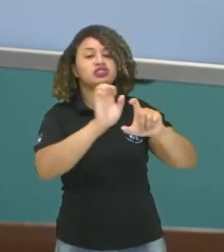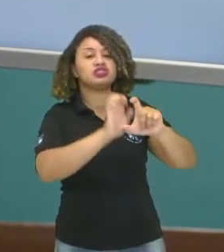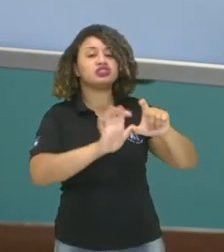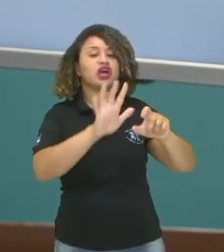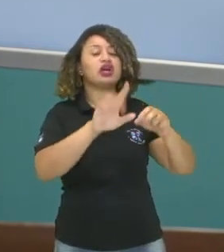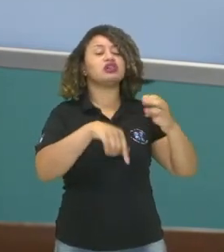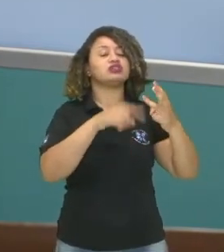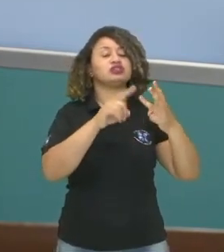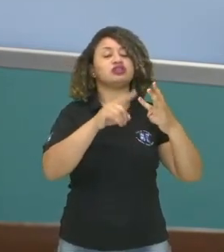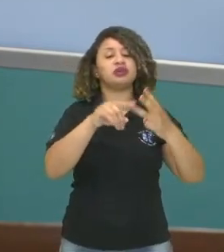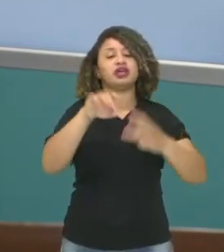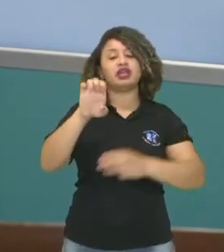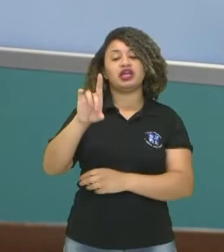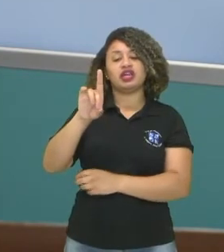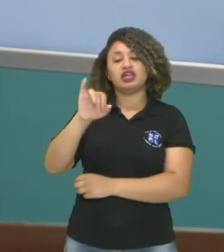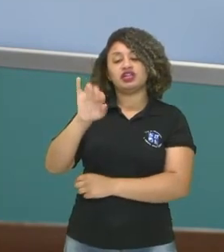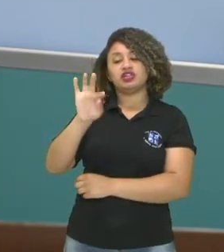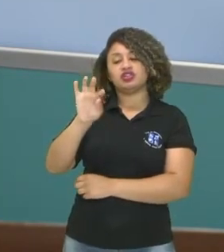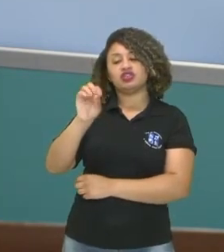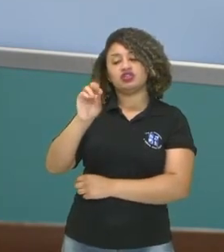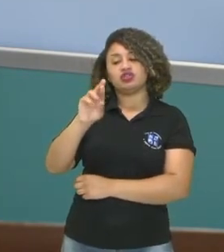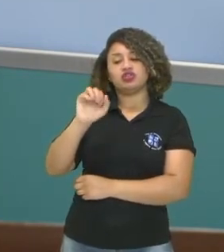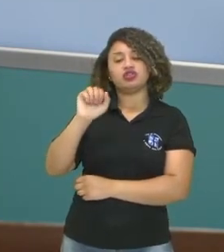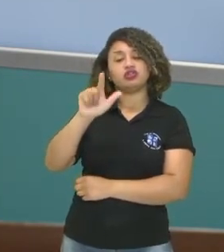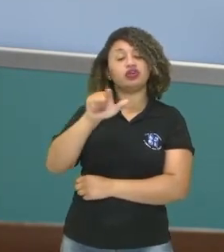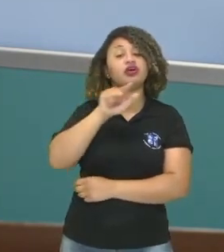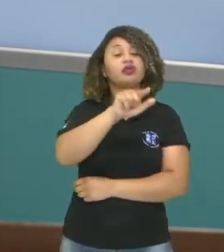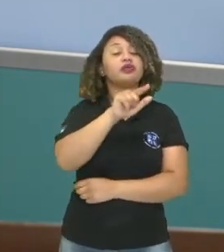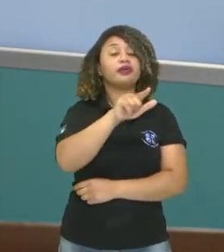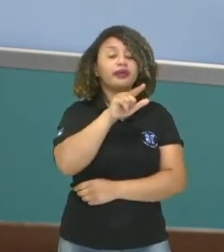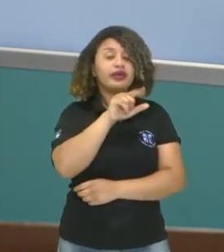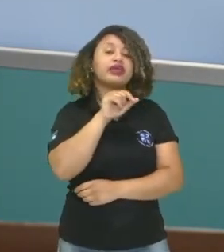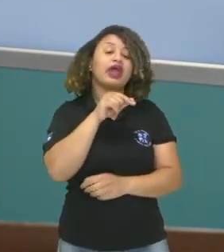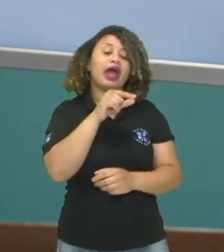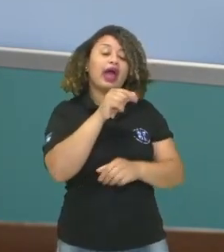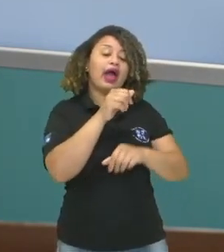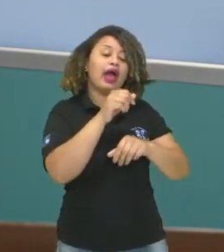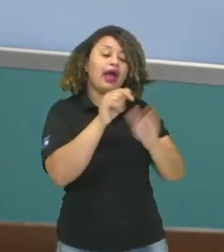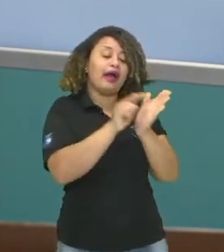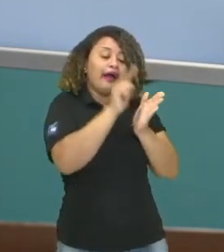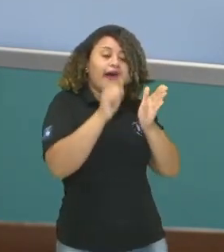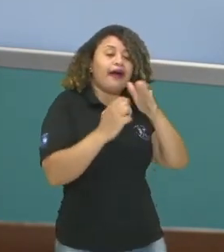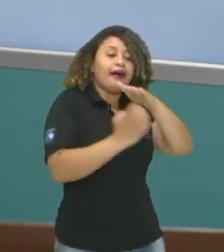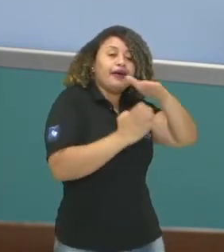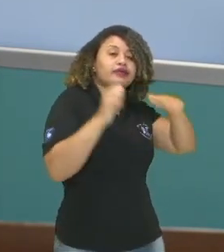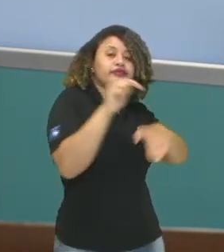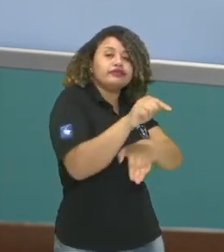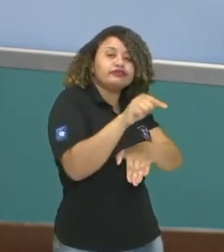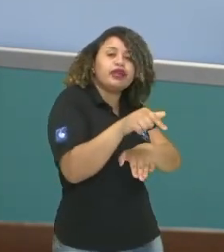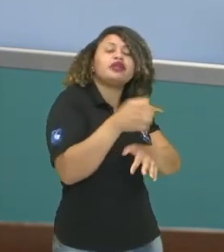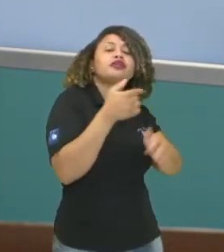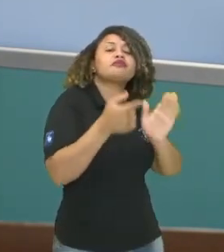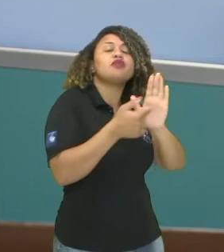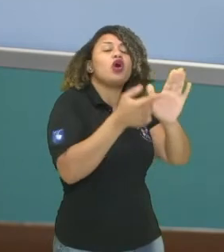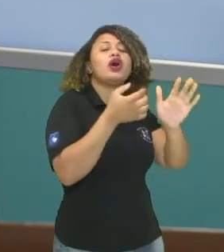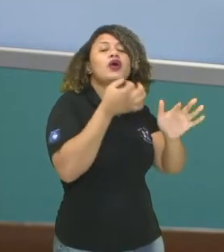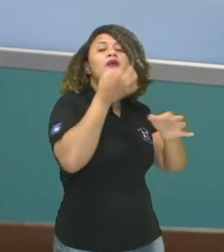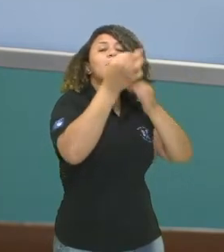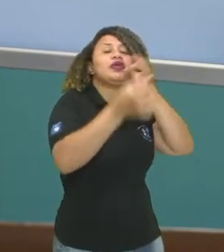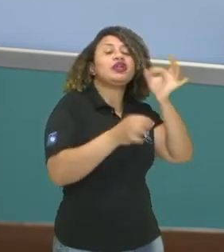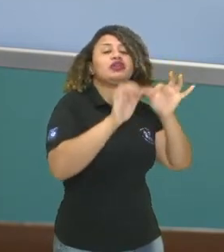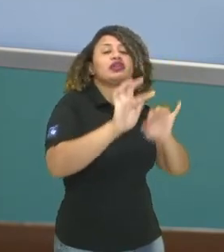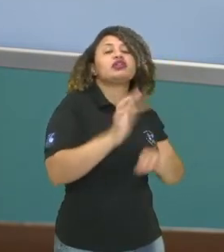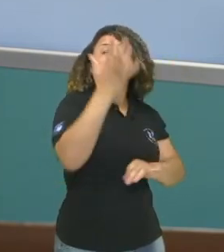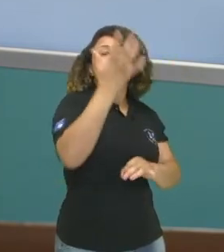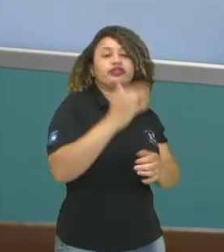que o jornal, como empresa, manifesta a sua opinião a respeito de um fato, de uma notícia. Da mesma forma,